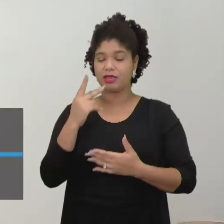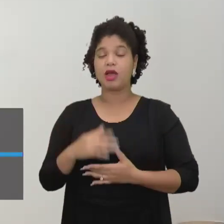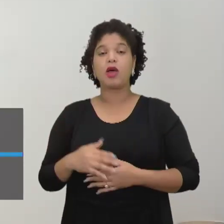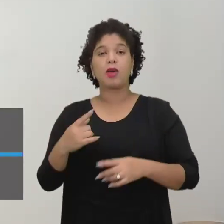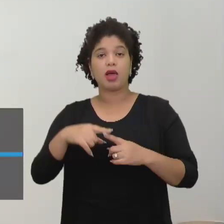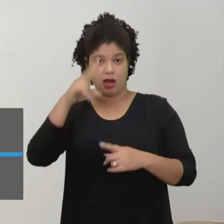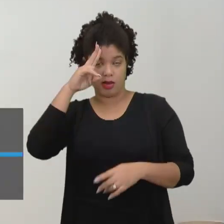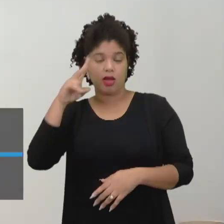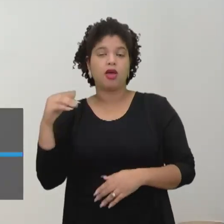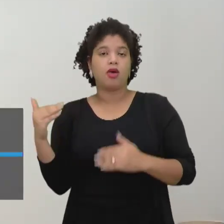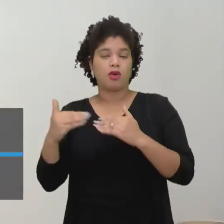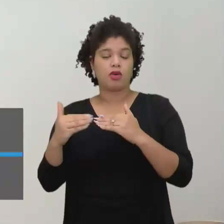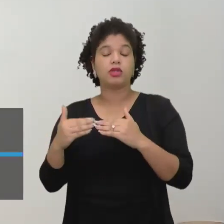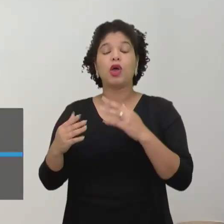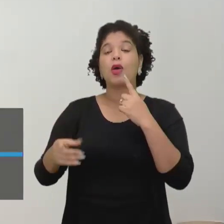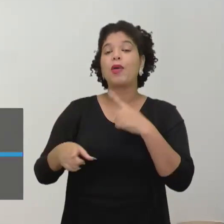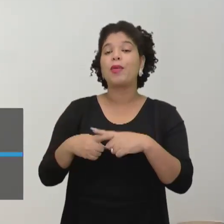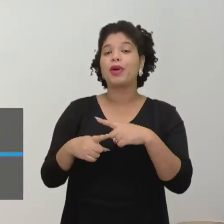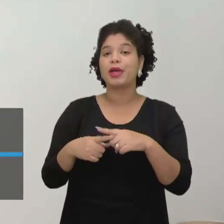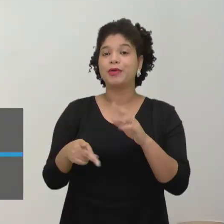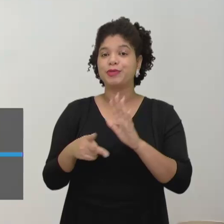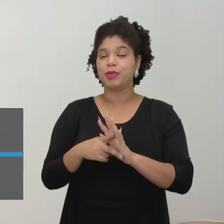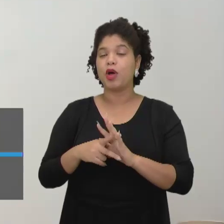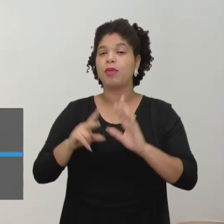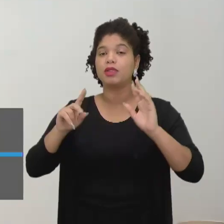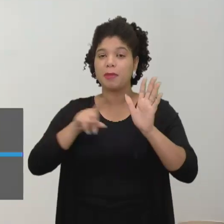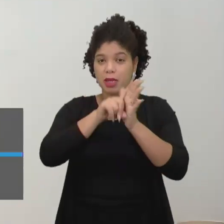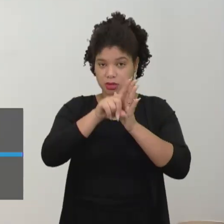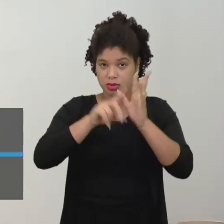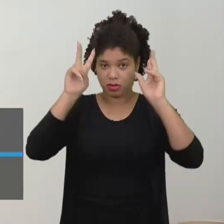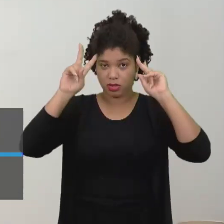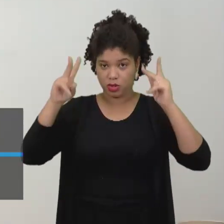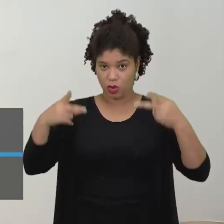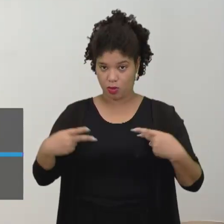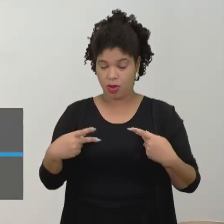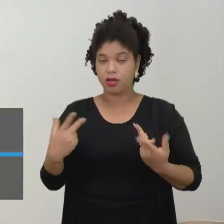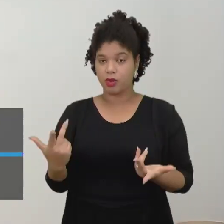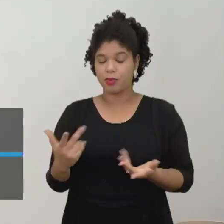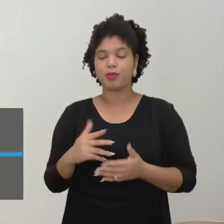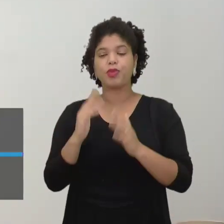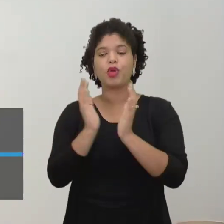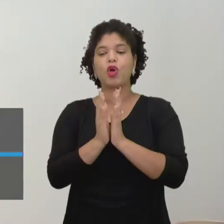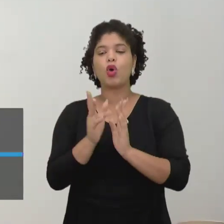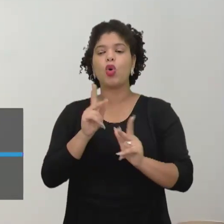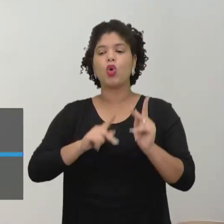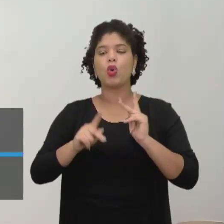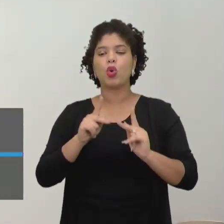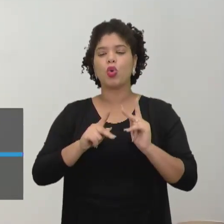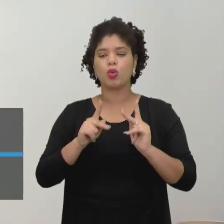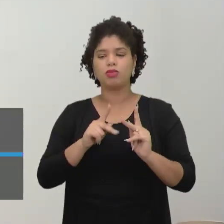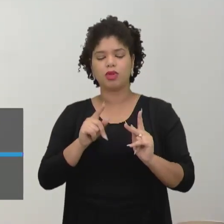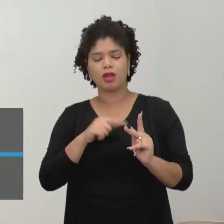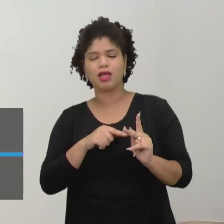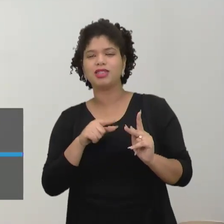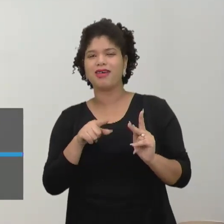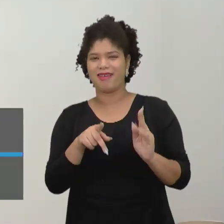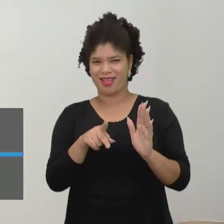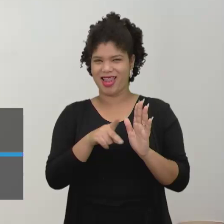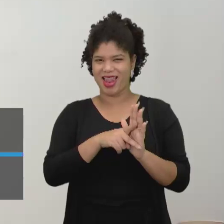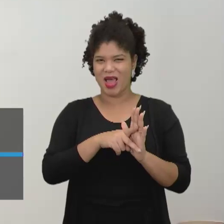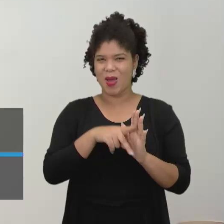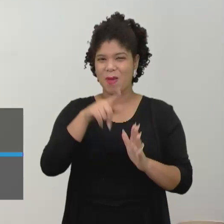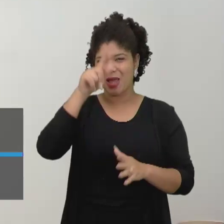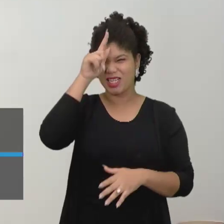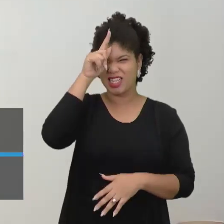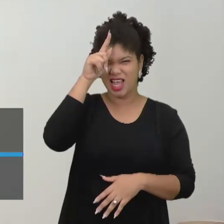muito interessante. Do ponto de vista da antropologia, até a derrota nazista na Segunda Guerra Mundial, a classificação